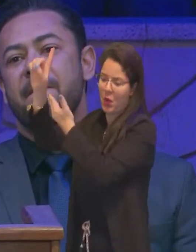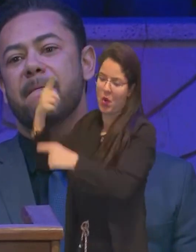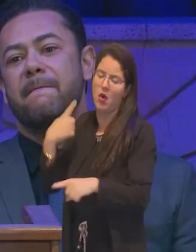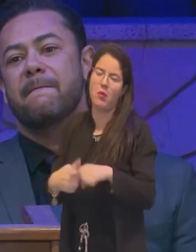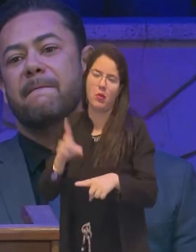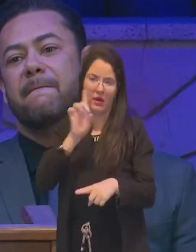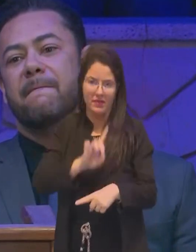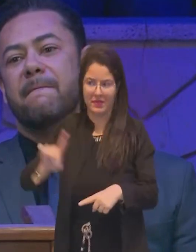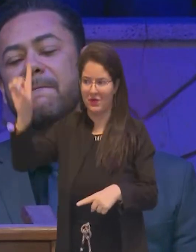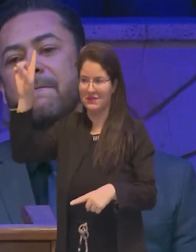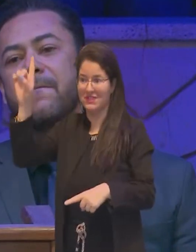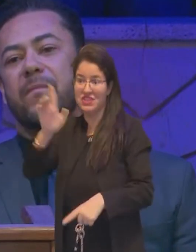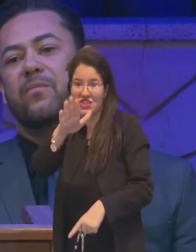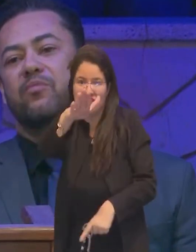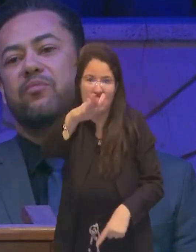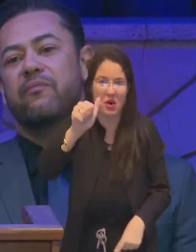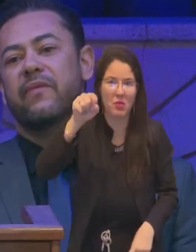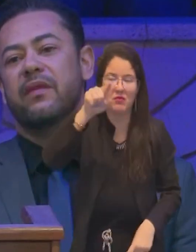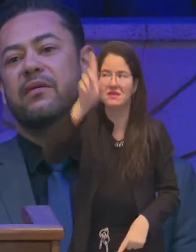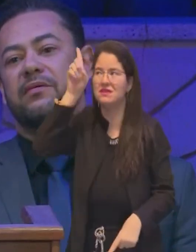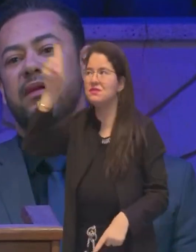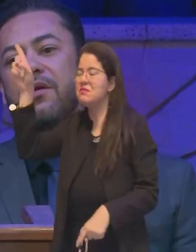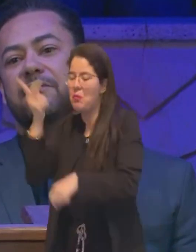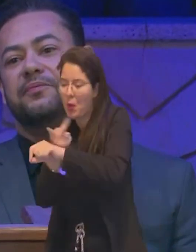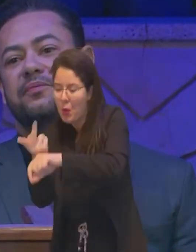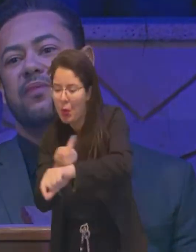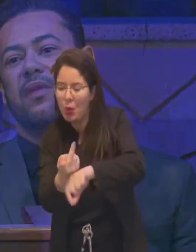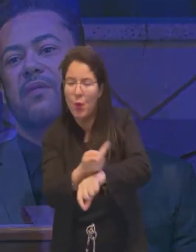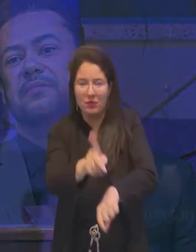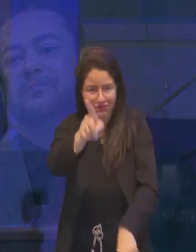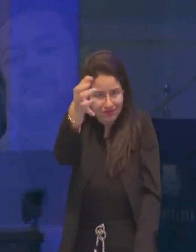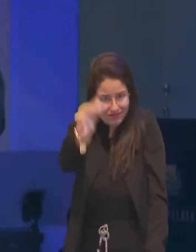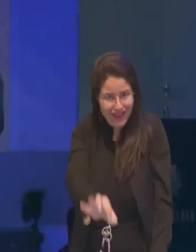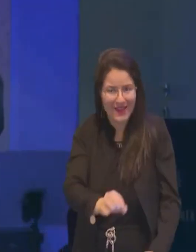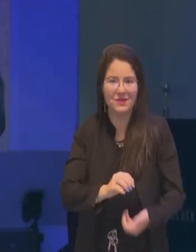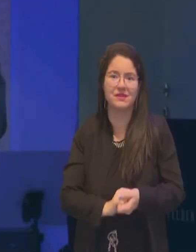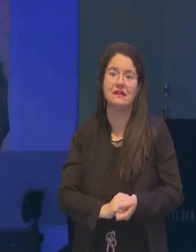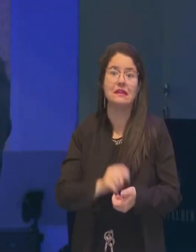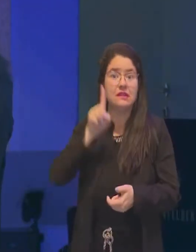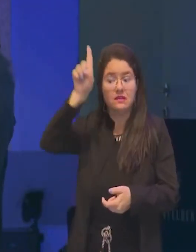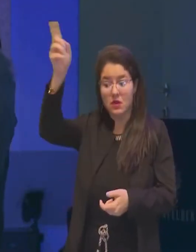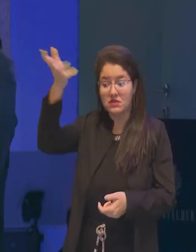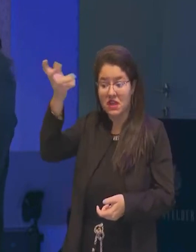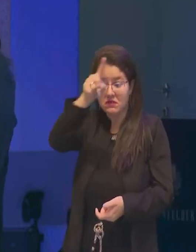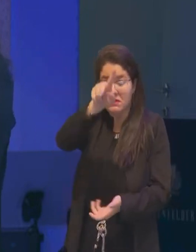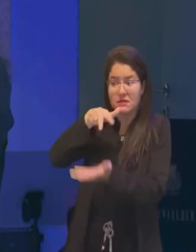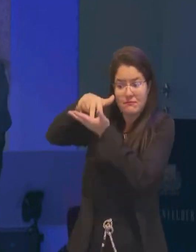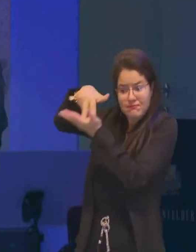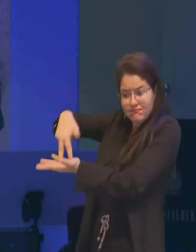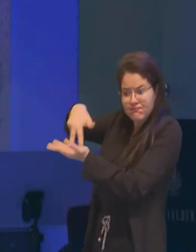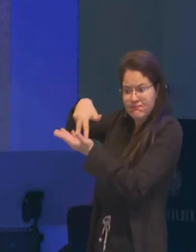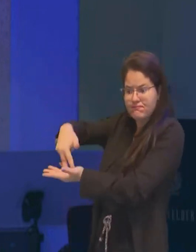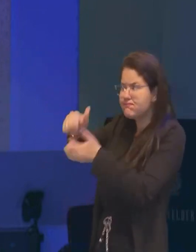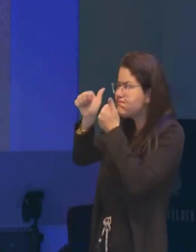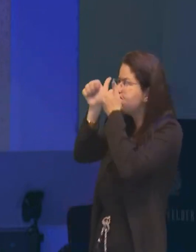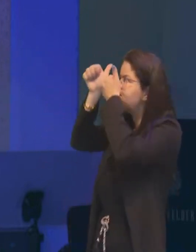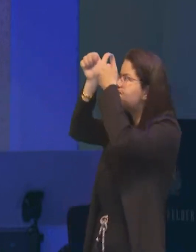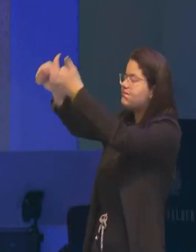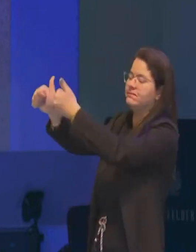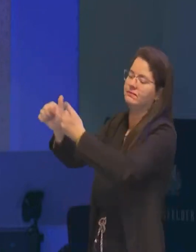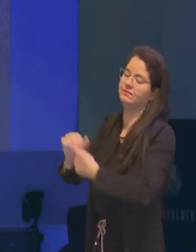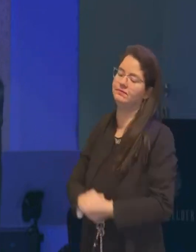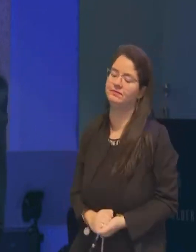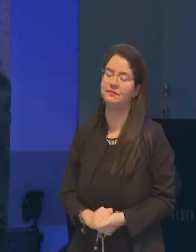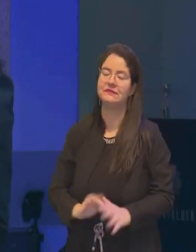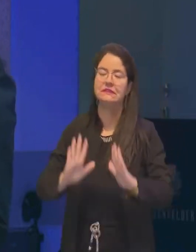ele foi atrás de você em algum momento. E ele quer que você se mantenha firme nisso. A igreja